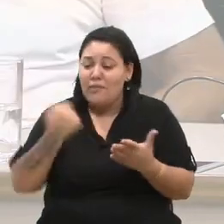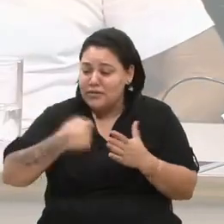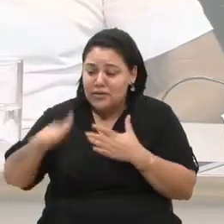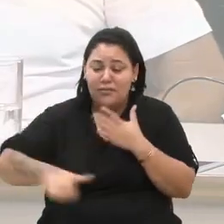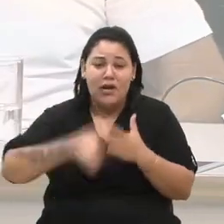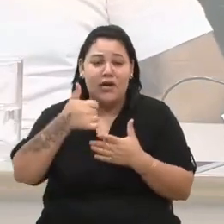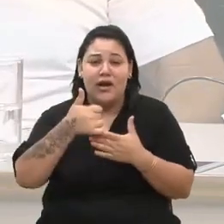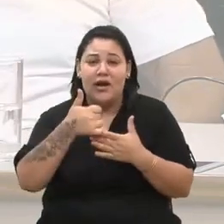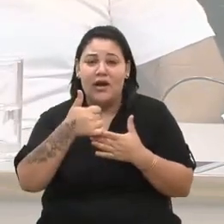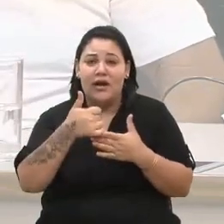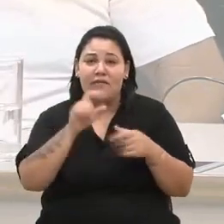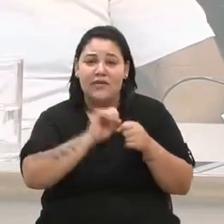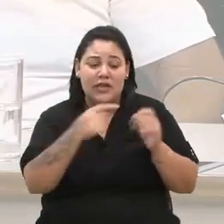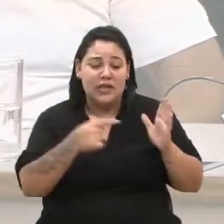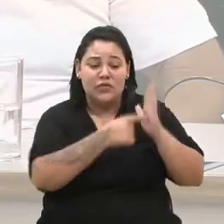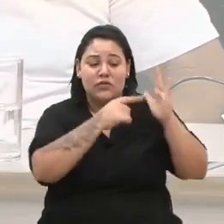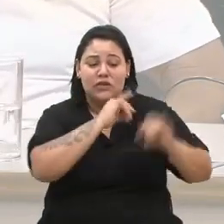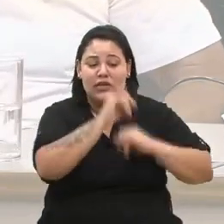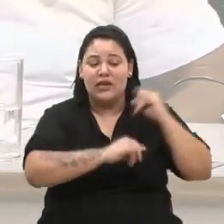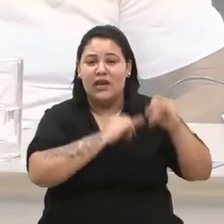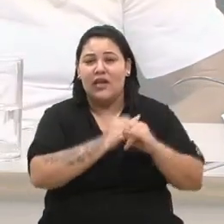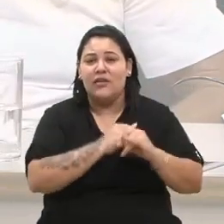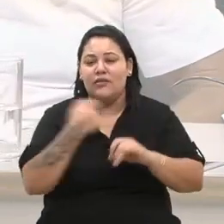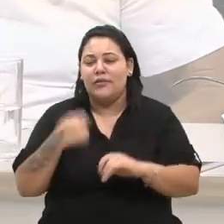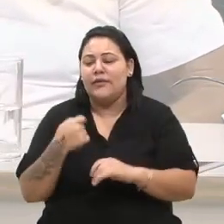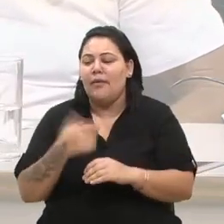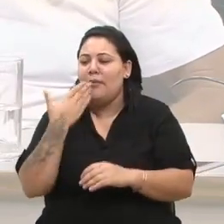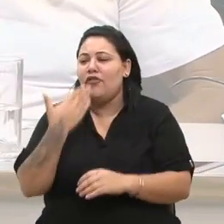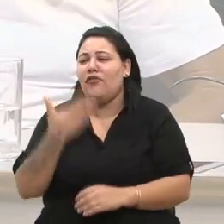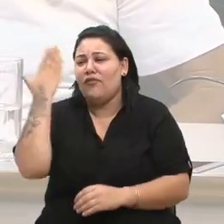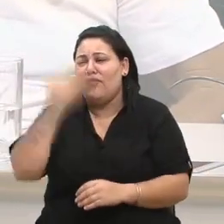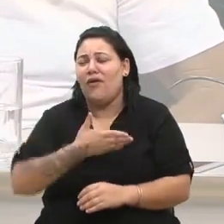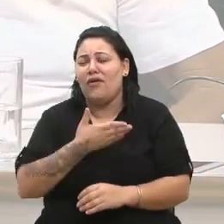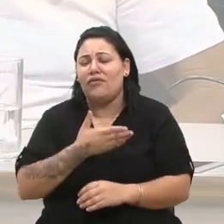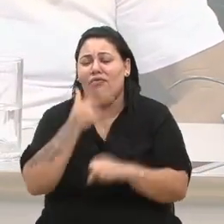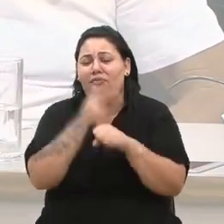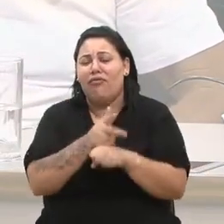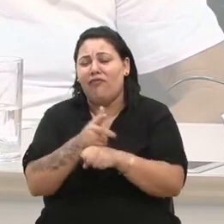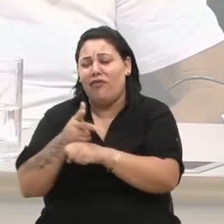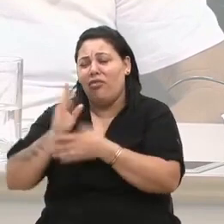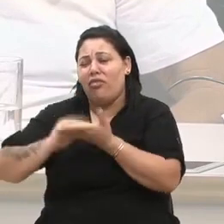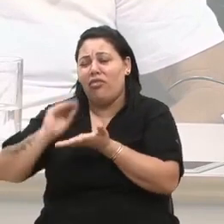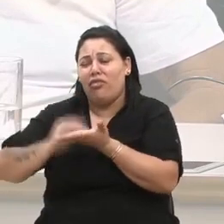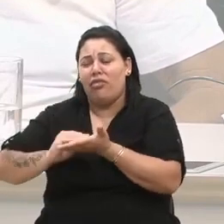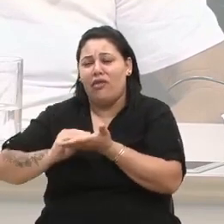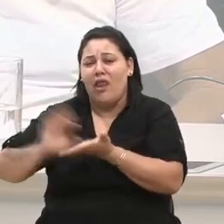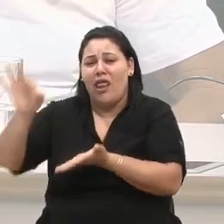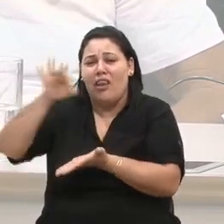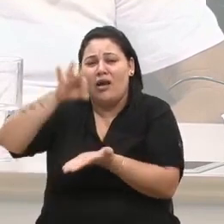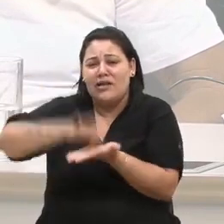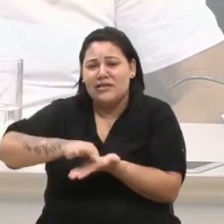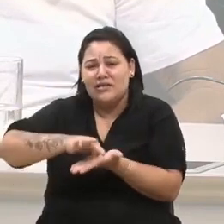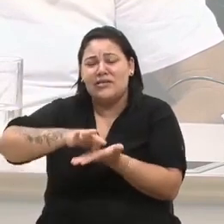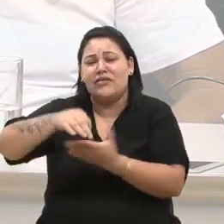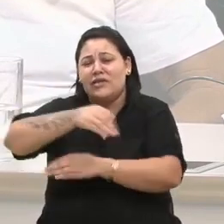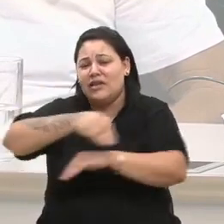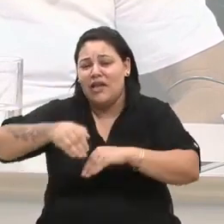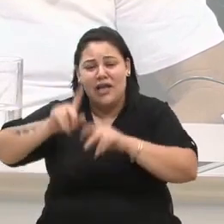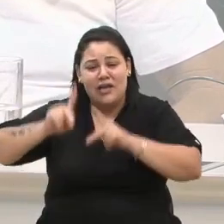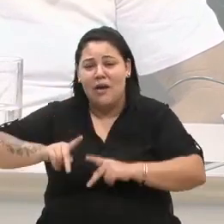questão de denunciar na internet, tem que pedir foto, tem que pedir vídeo, tem que pedir endereço, localização. As pessoas não sabem fazer isso,